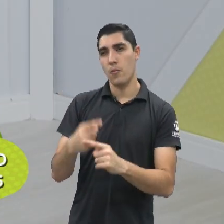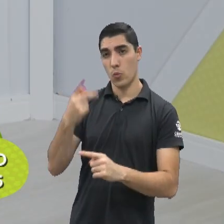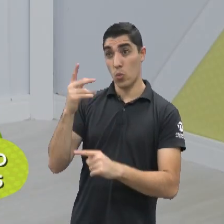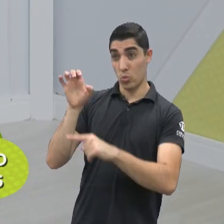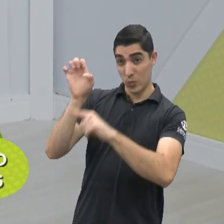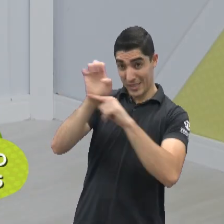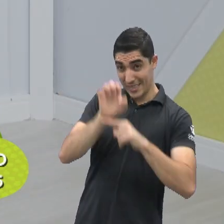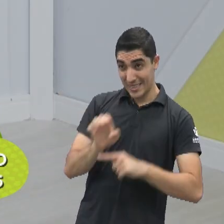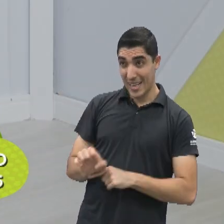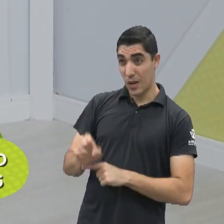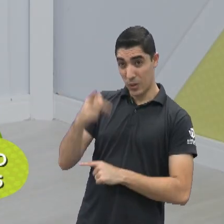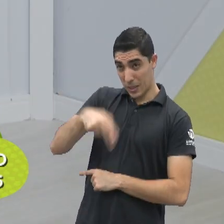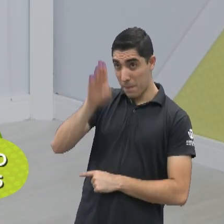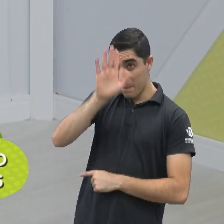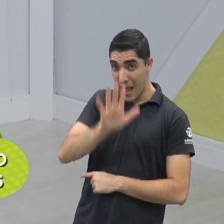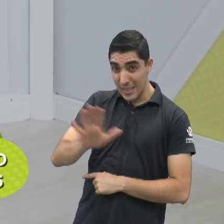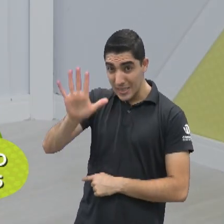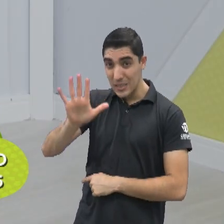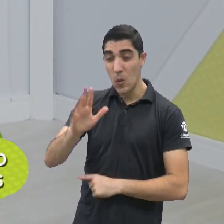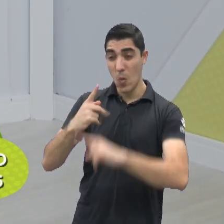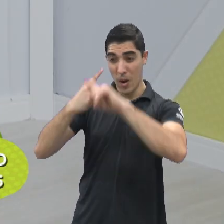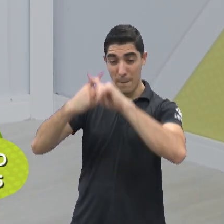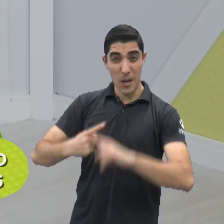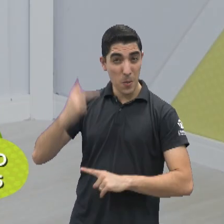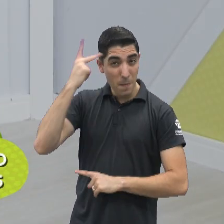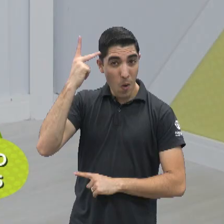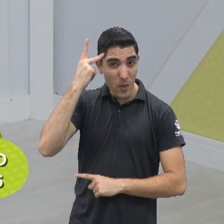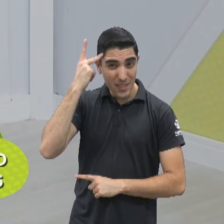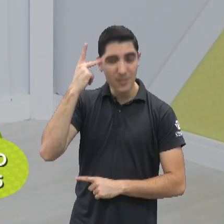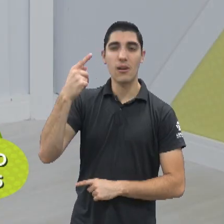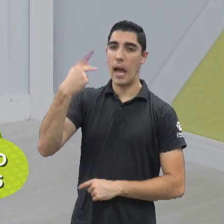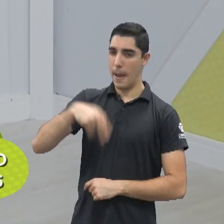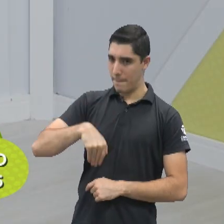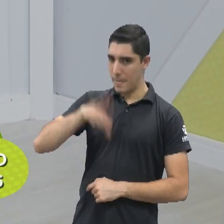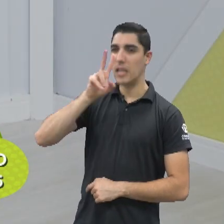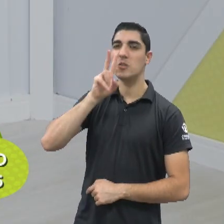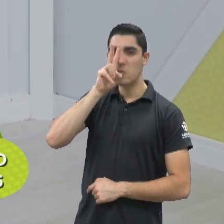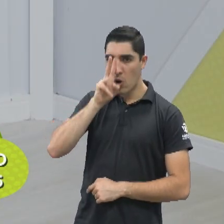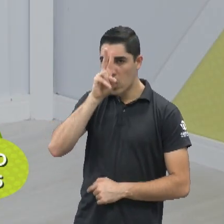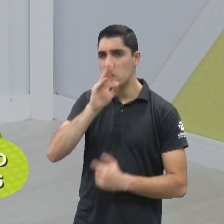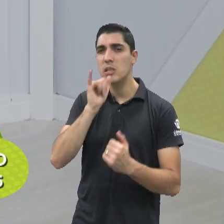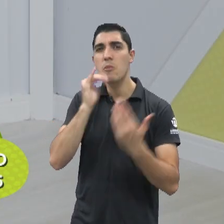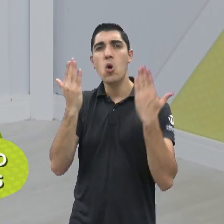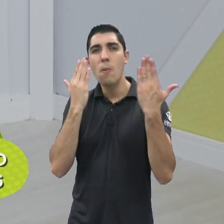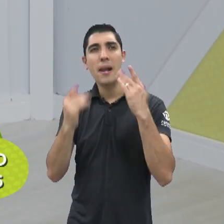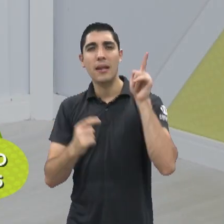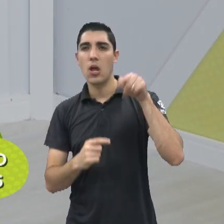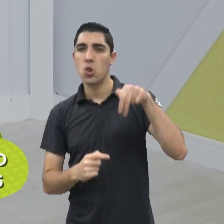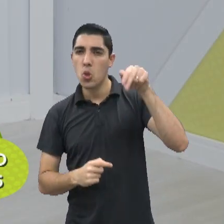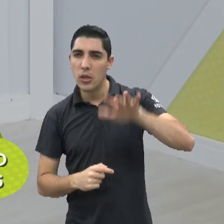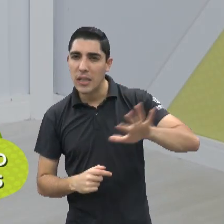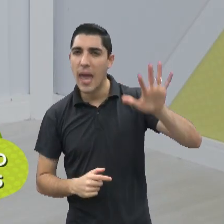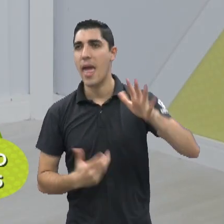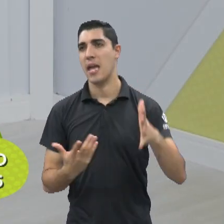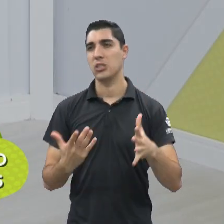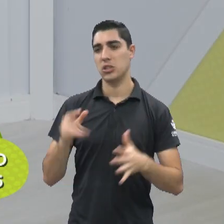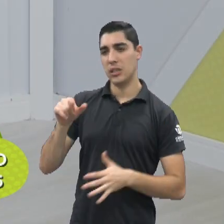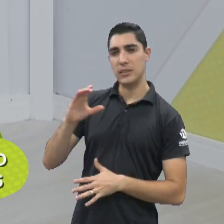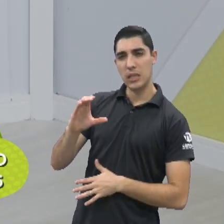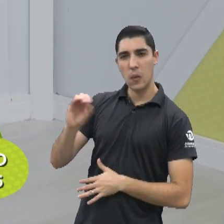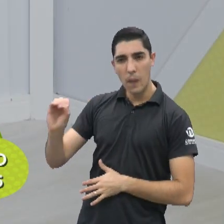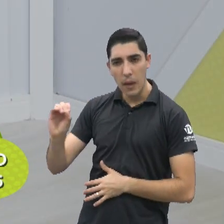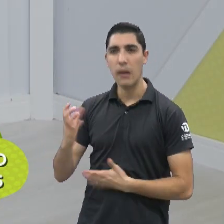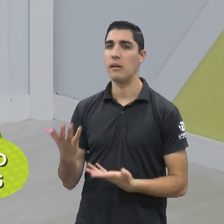não deixa nada a desejar para outras primeiras divisões de Nordeste, de Centro-Oeste, enfim, é o campeonato realmente mais forte